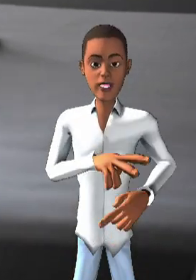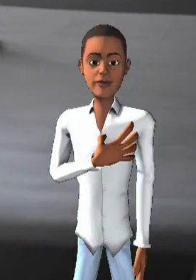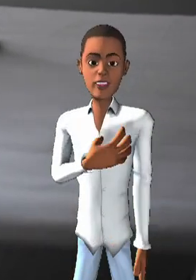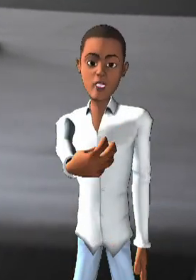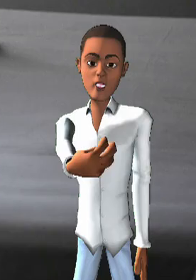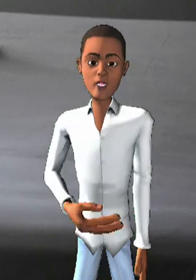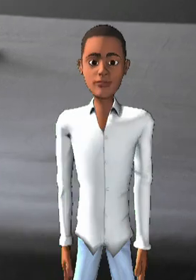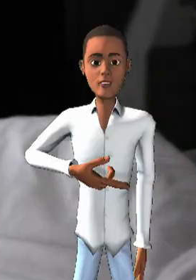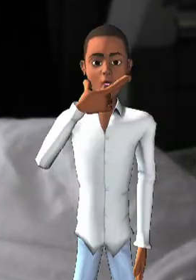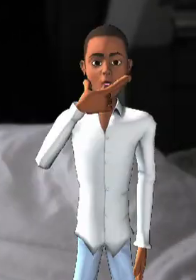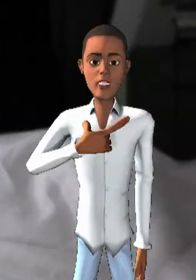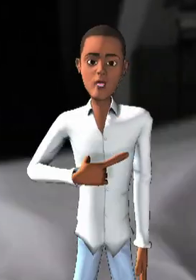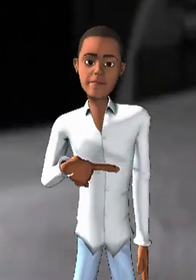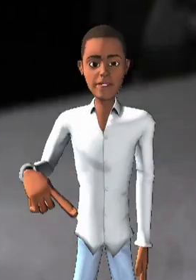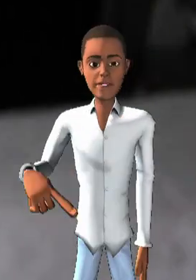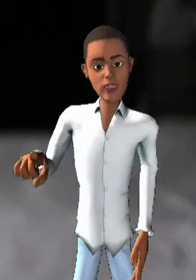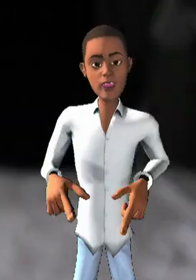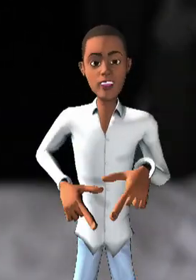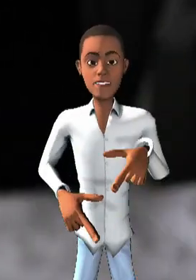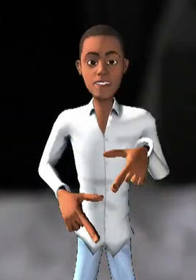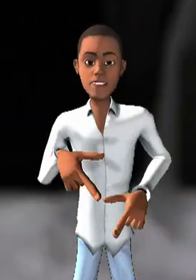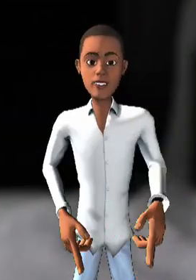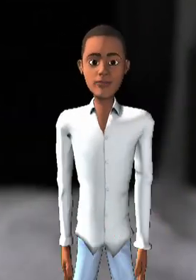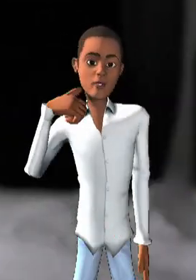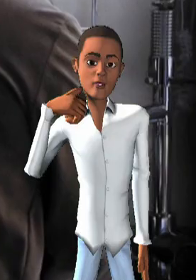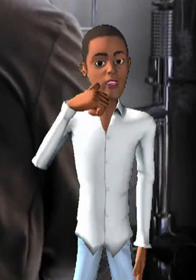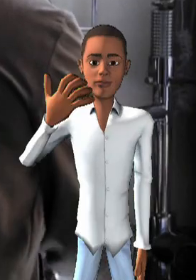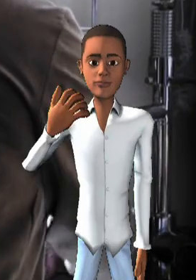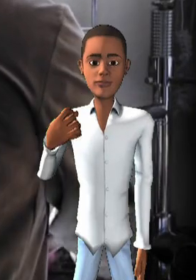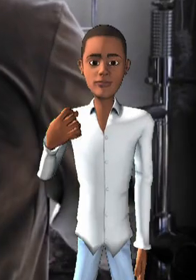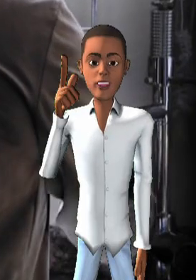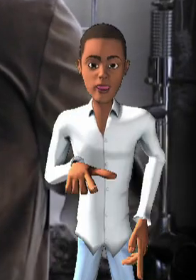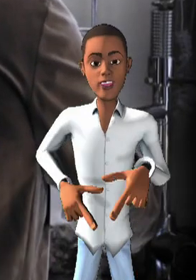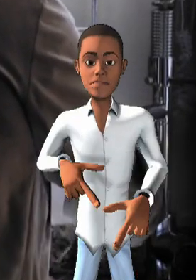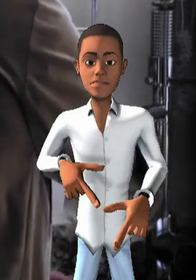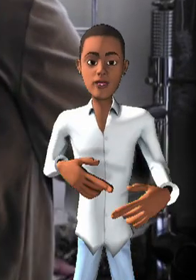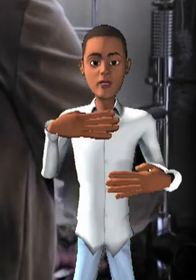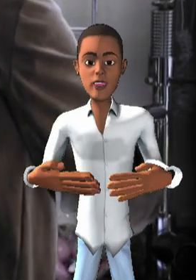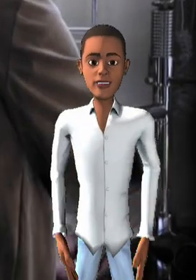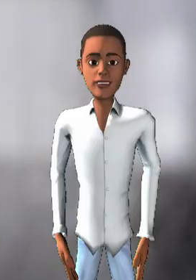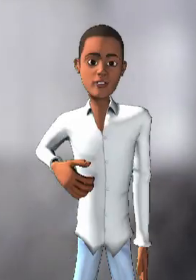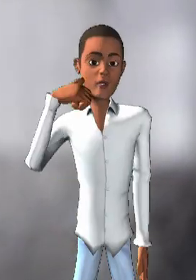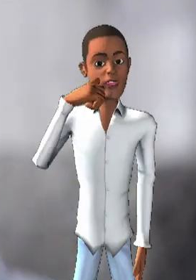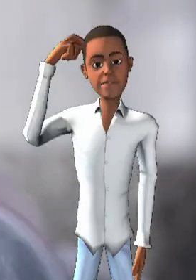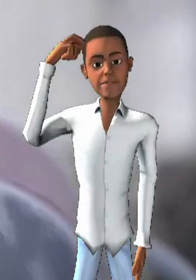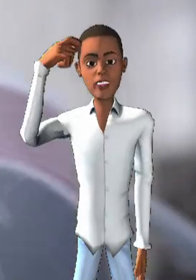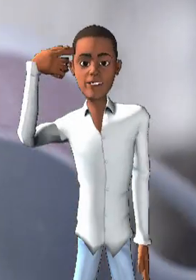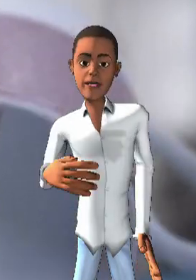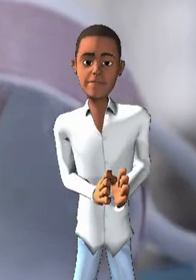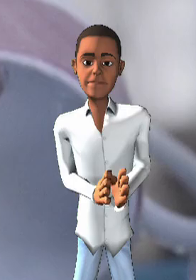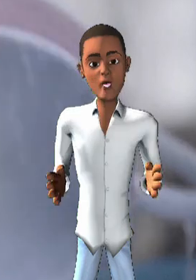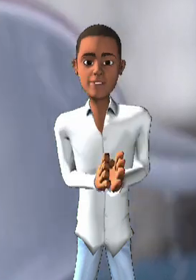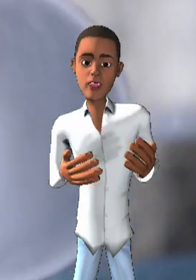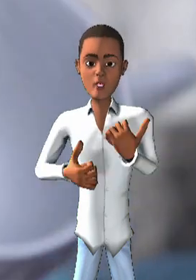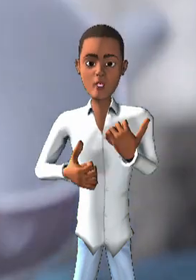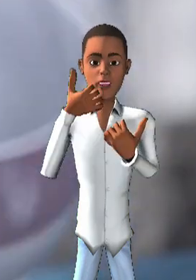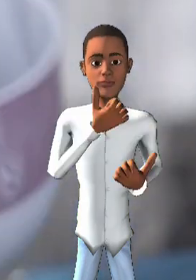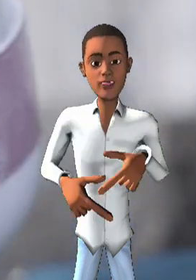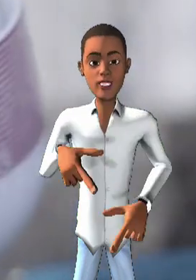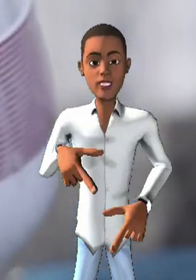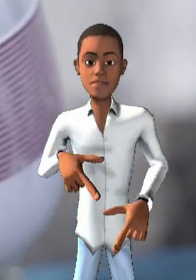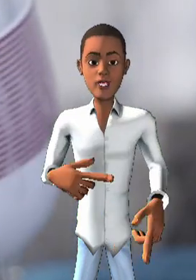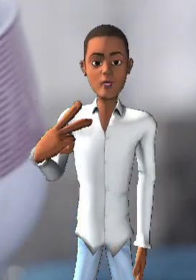nossos filhos, enquanto a gente ia para o mercado de trabalho, né? Que a mulher branca, classe média, conseguiu ir e aquela mulher negra da periferia